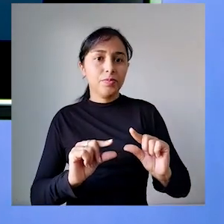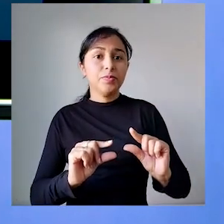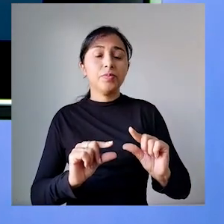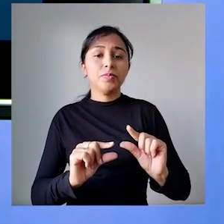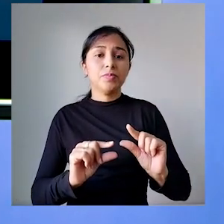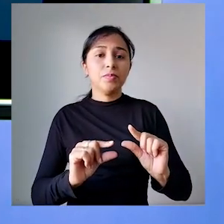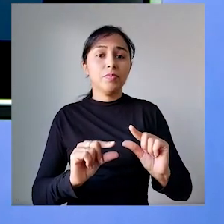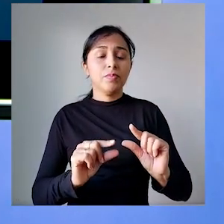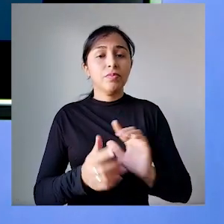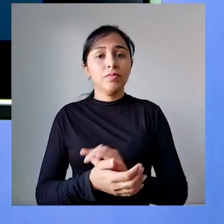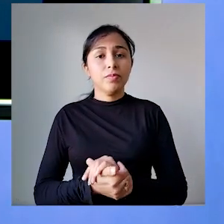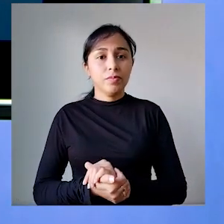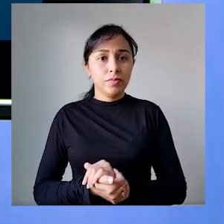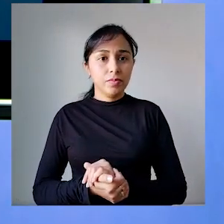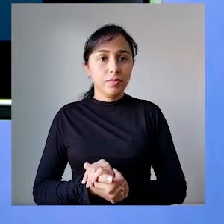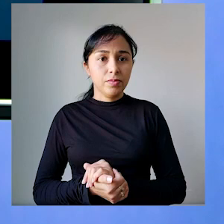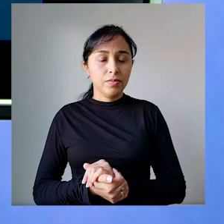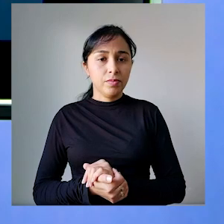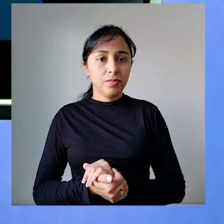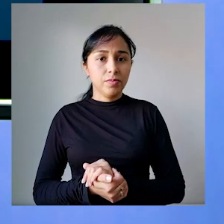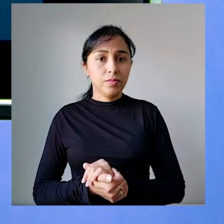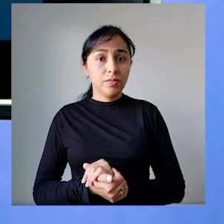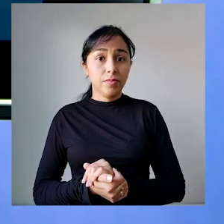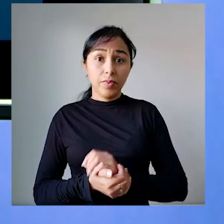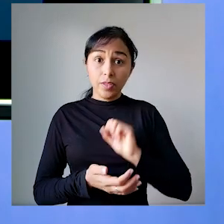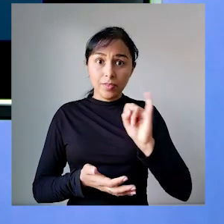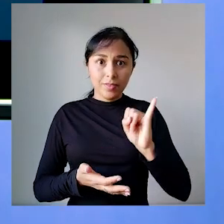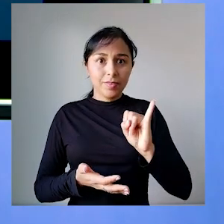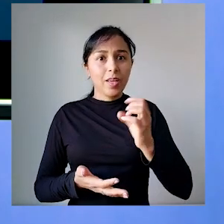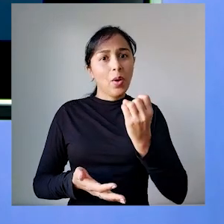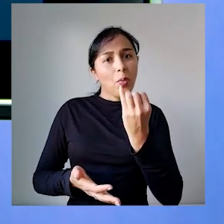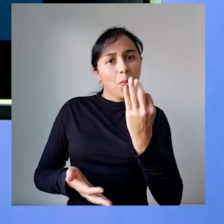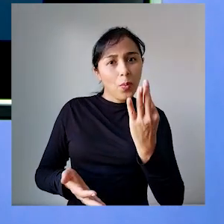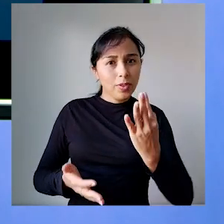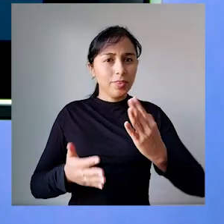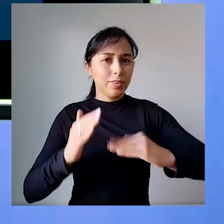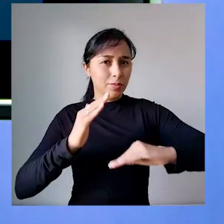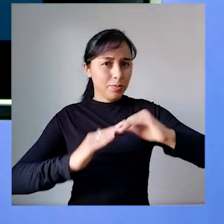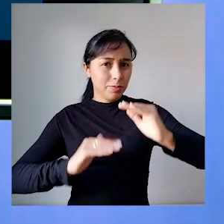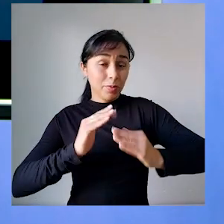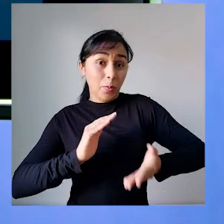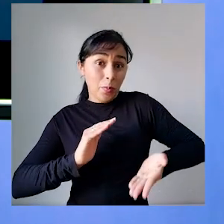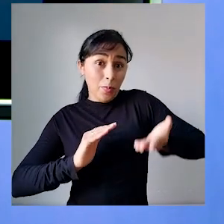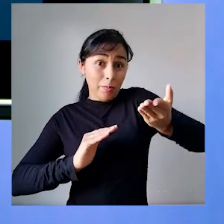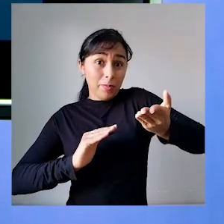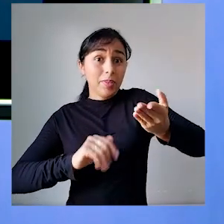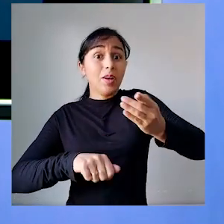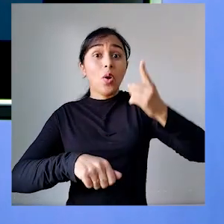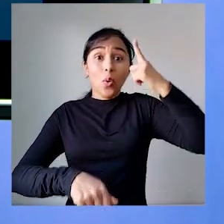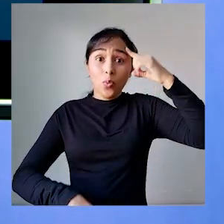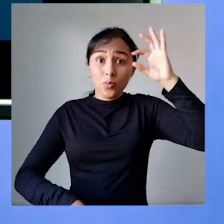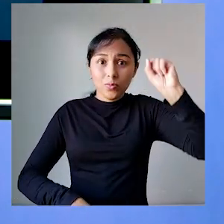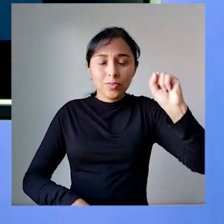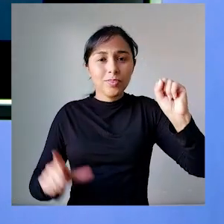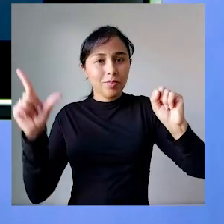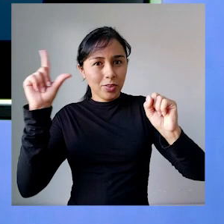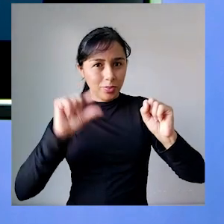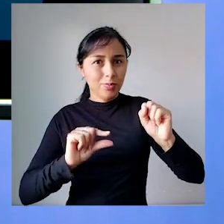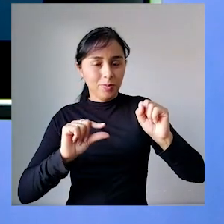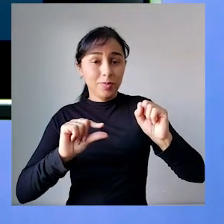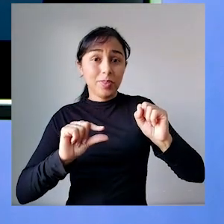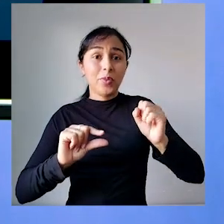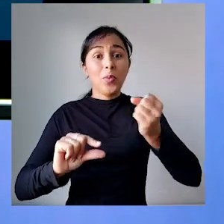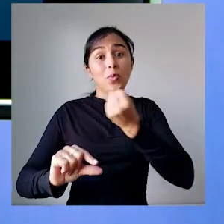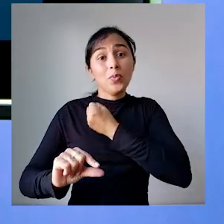são inversamente proporcionais. Se aumentar o número de pintores, o tempo vai diminuir. Então, o menor número